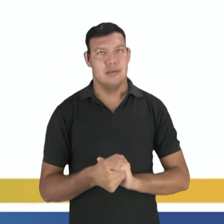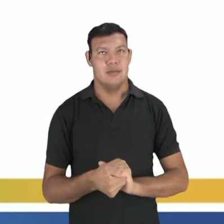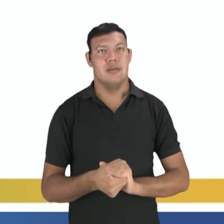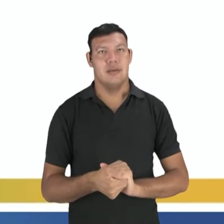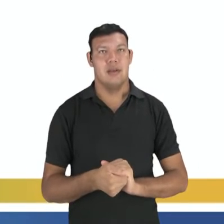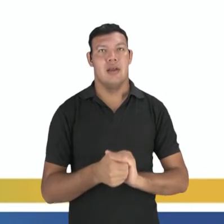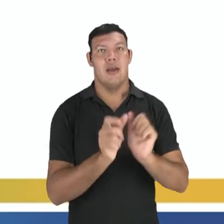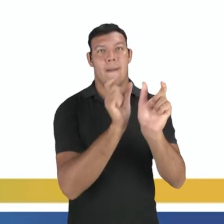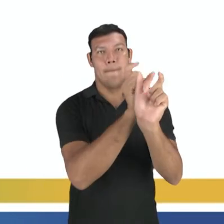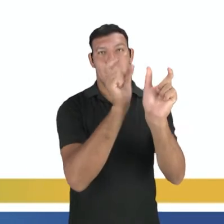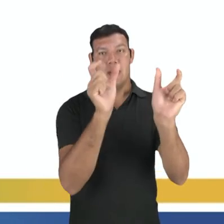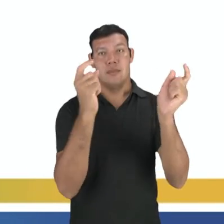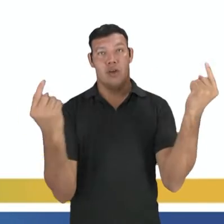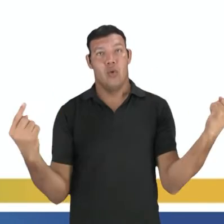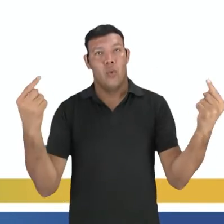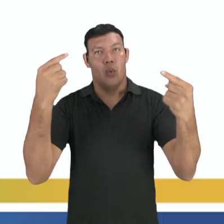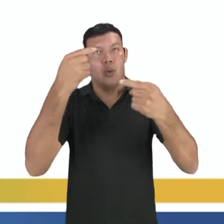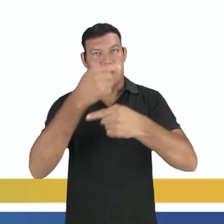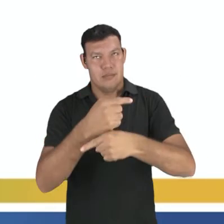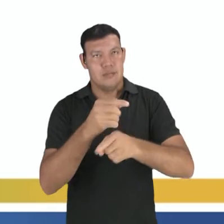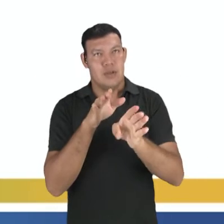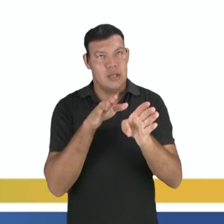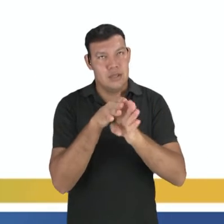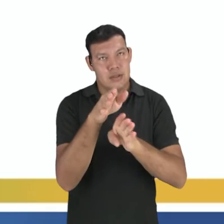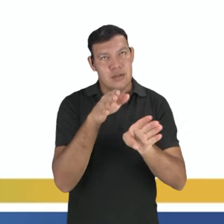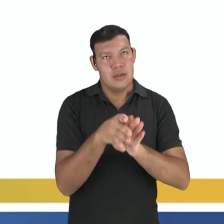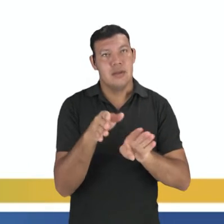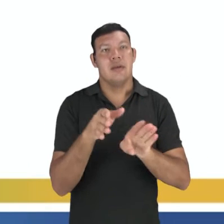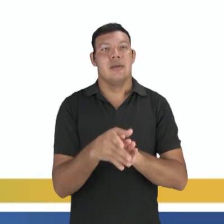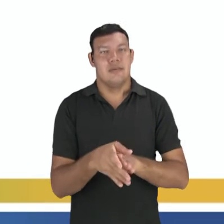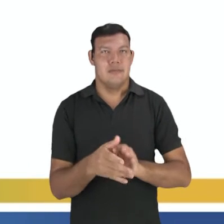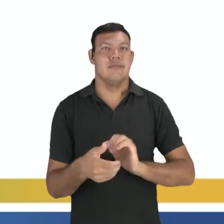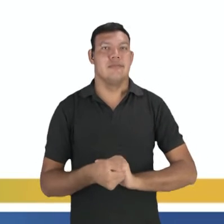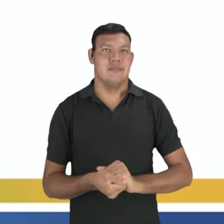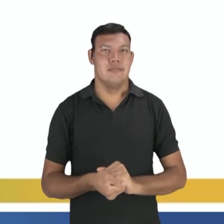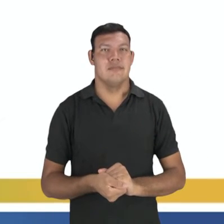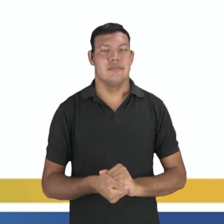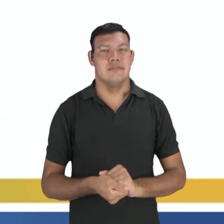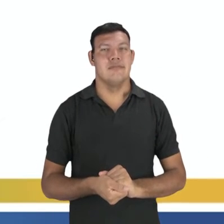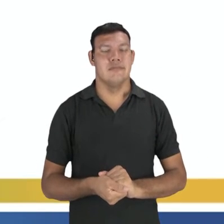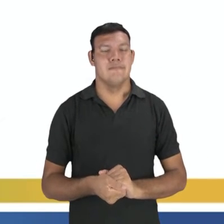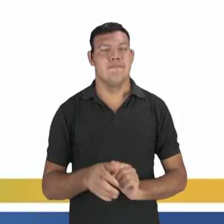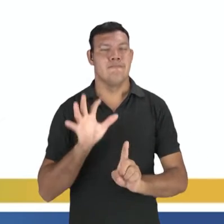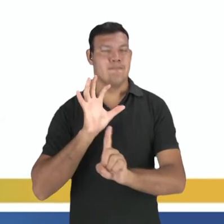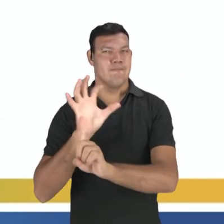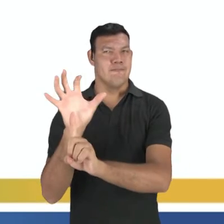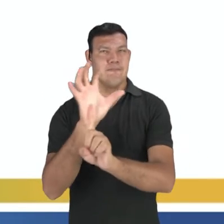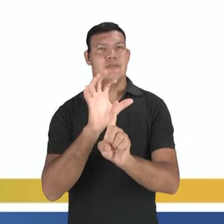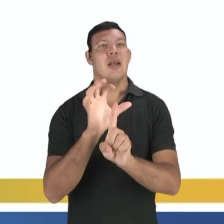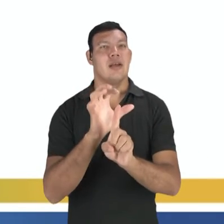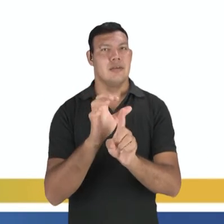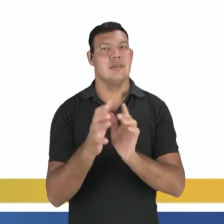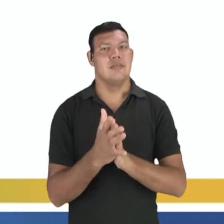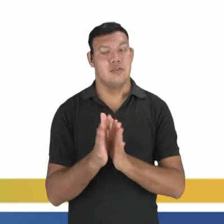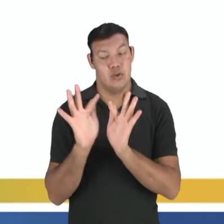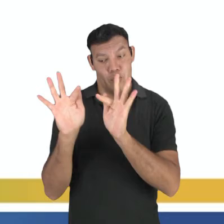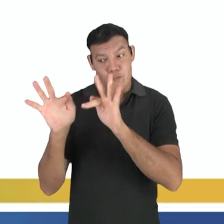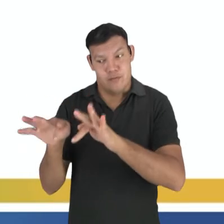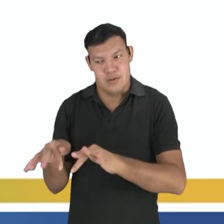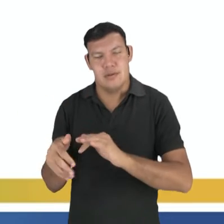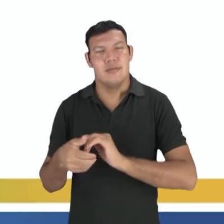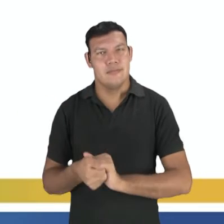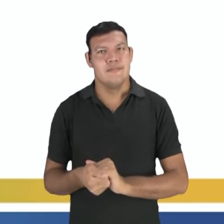oração adversativa que orienta a quebra da expectativa ao final.